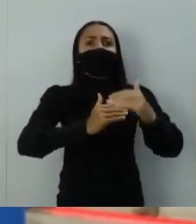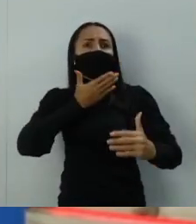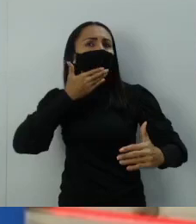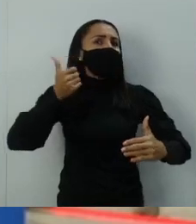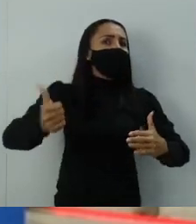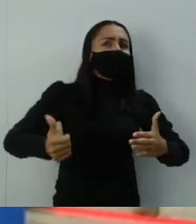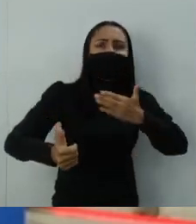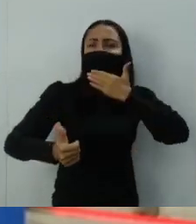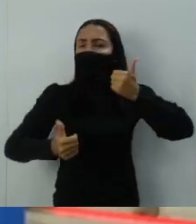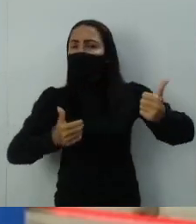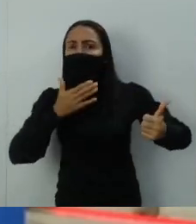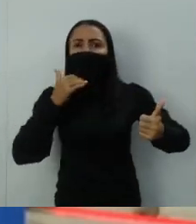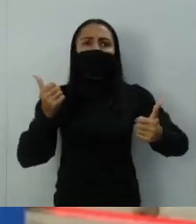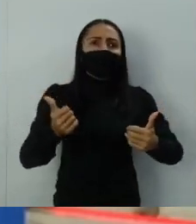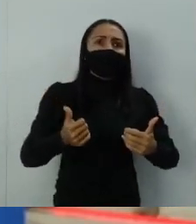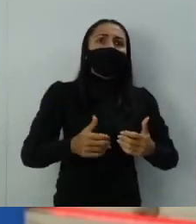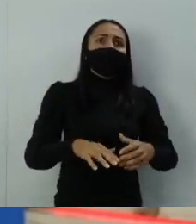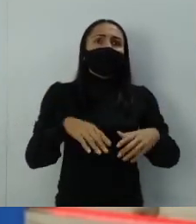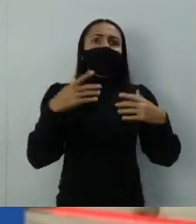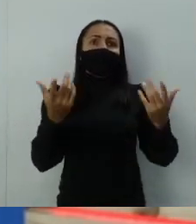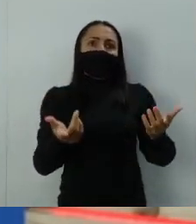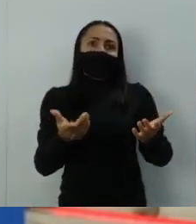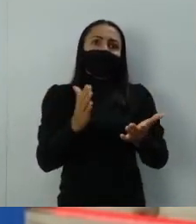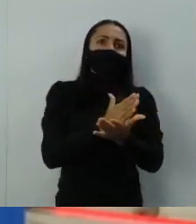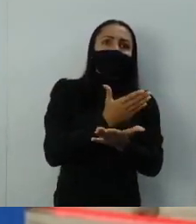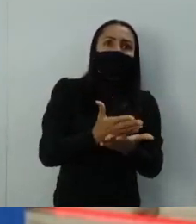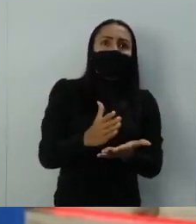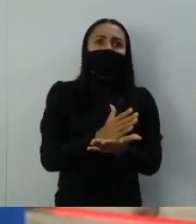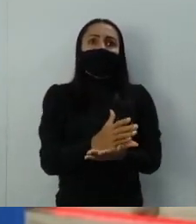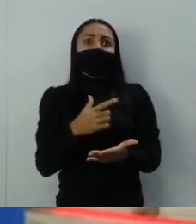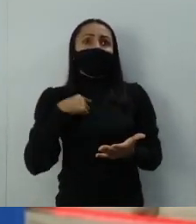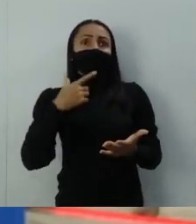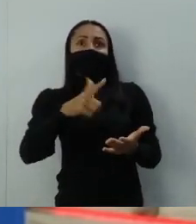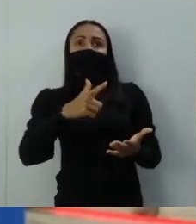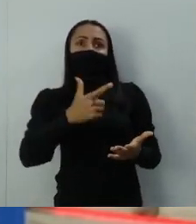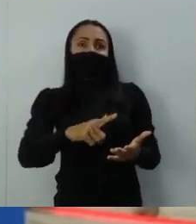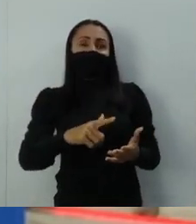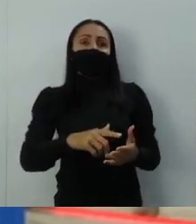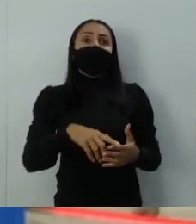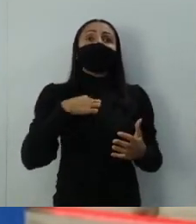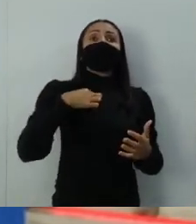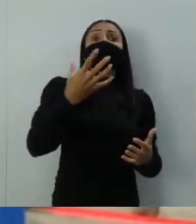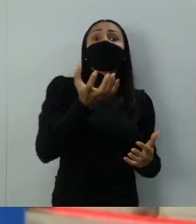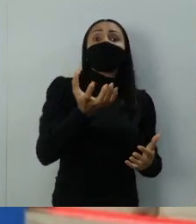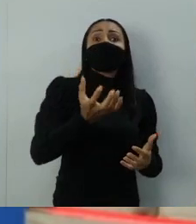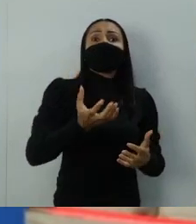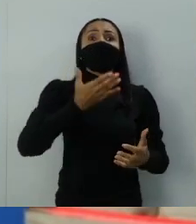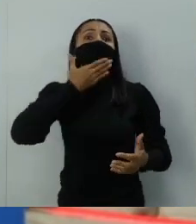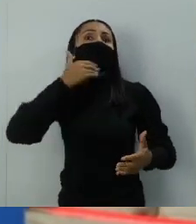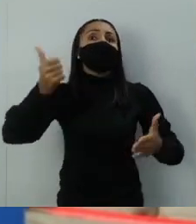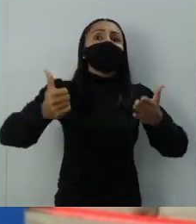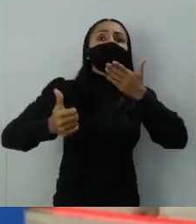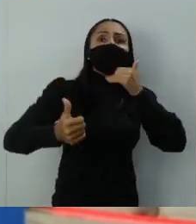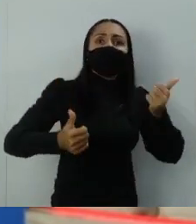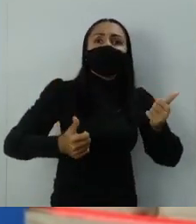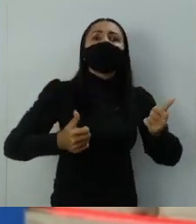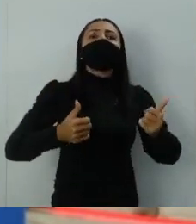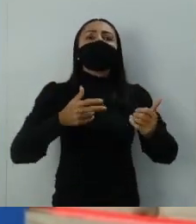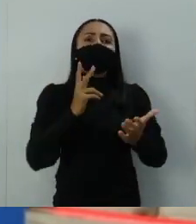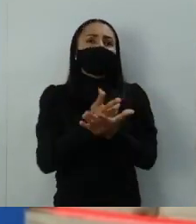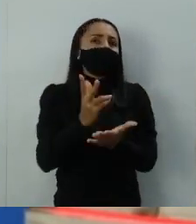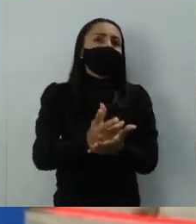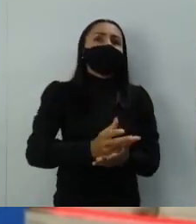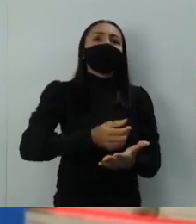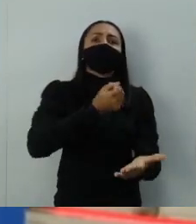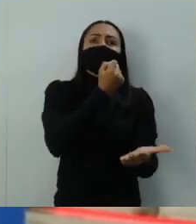tem, algo que a gente pode ter melhor. Então nos leva a sermos consumidores. E